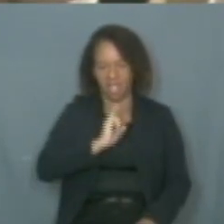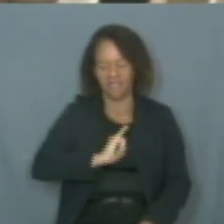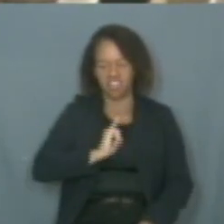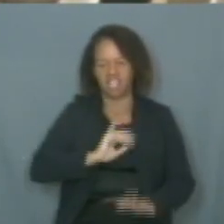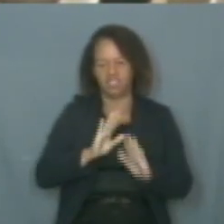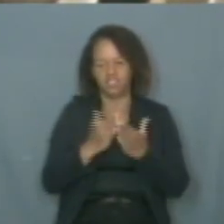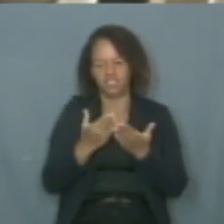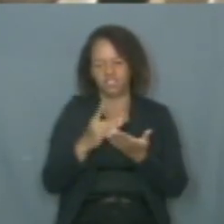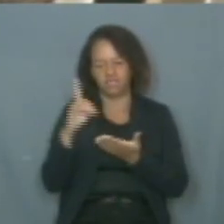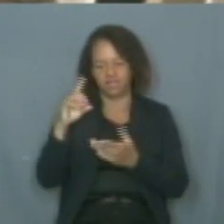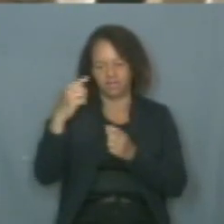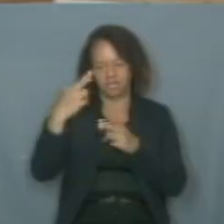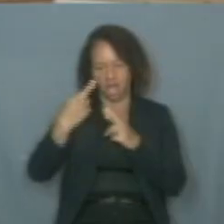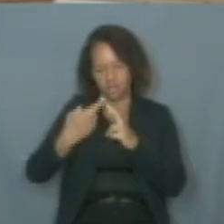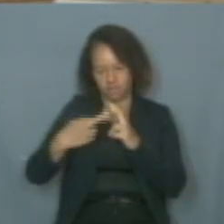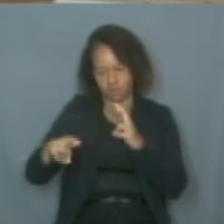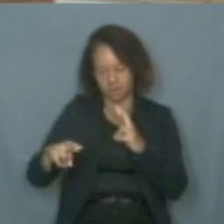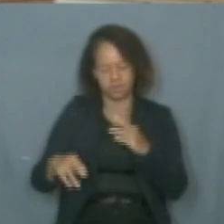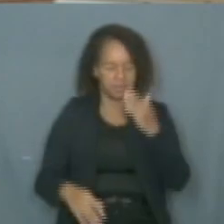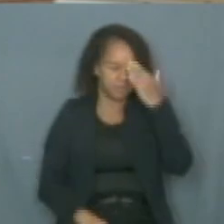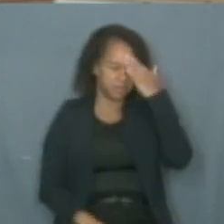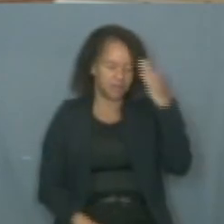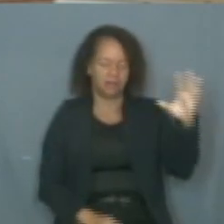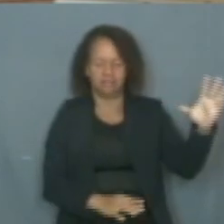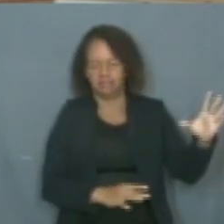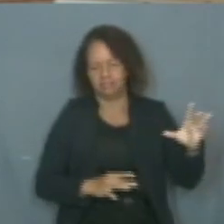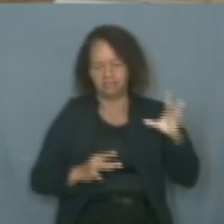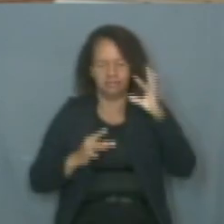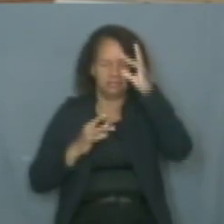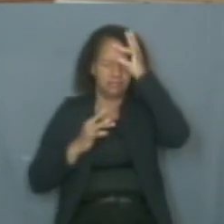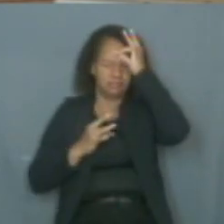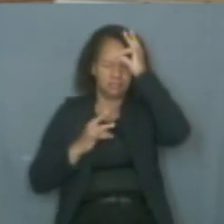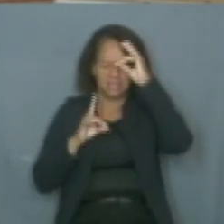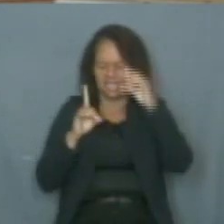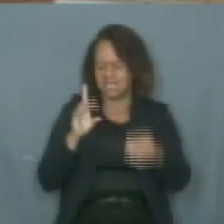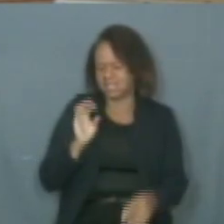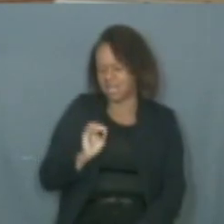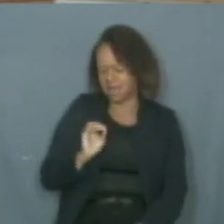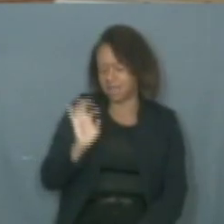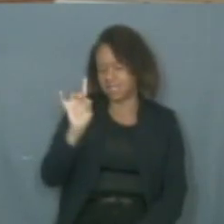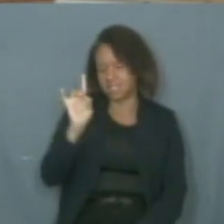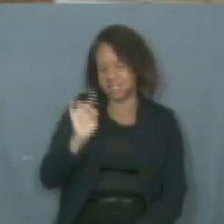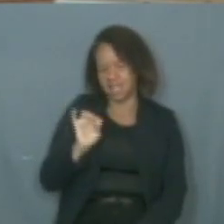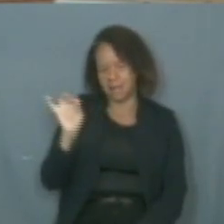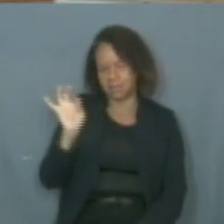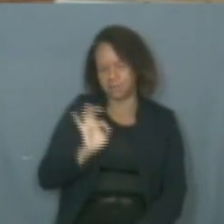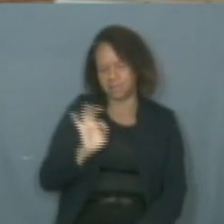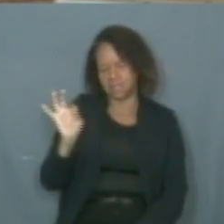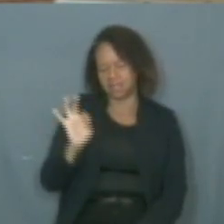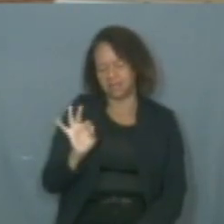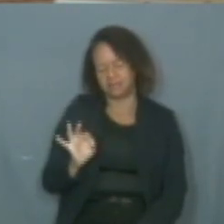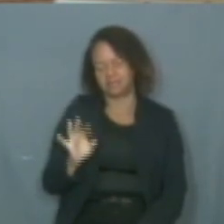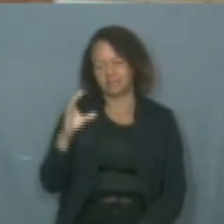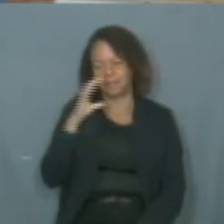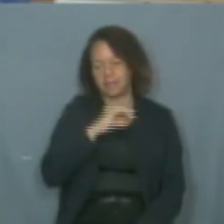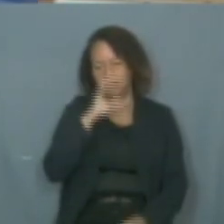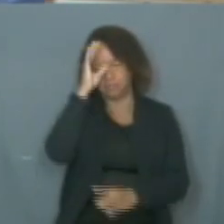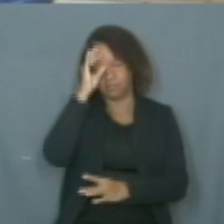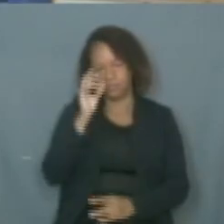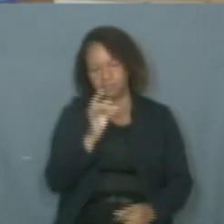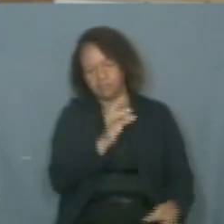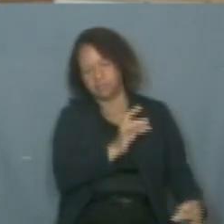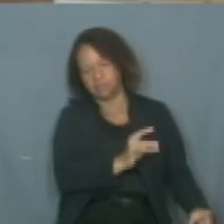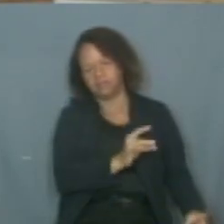religioso. Obrigado. Obrigado, vereador. Incorporo 100% vossa parte. E de imediato já passo a